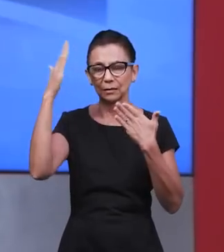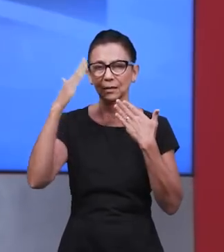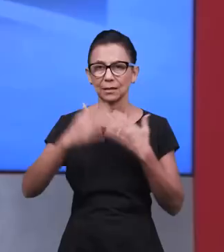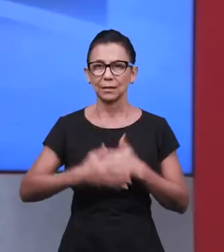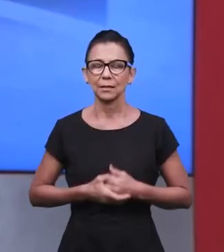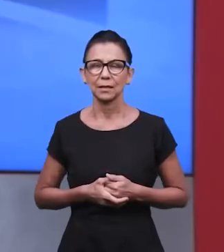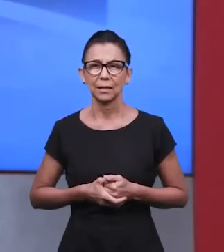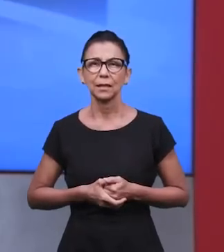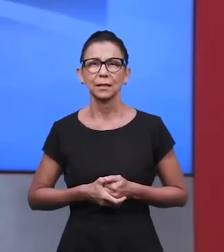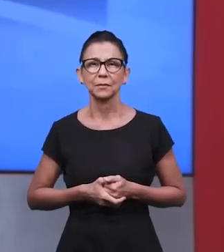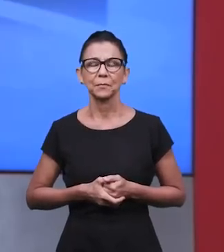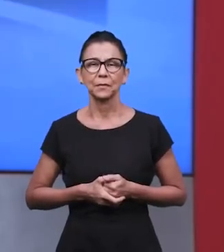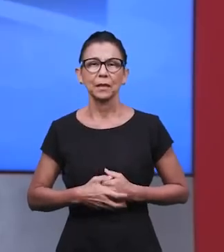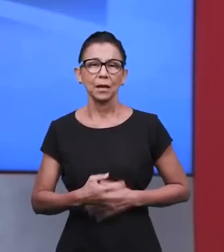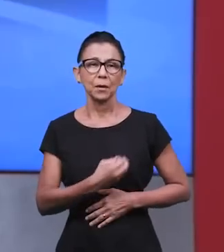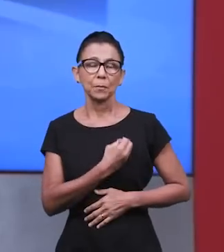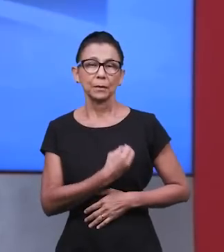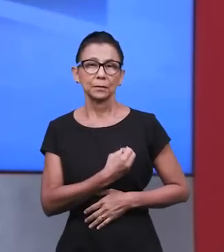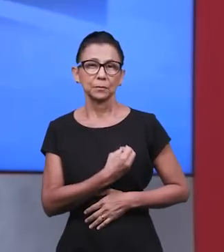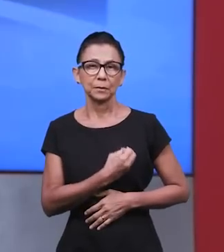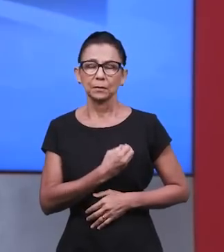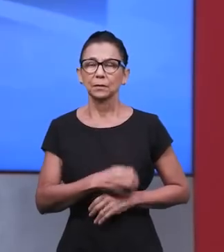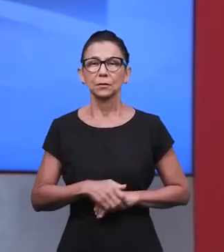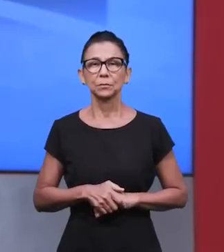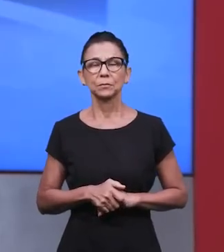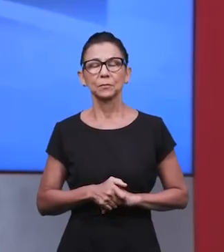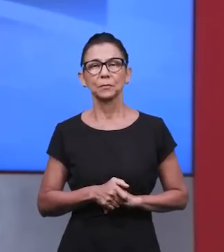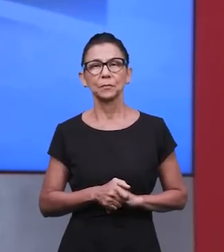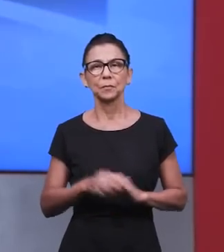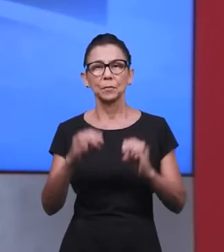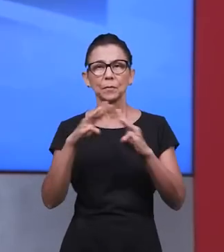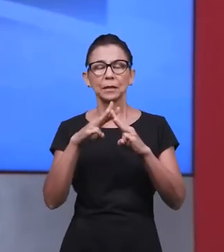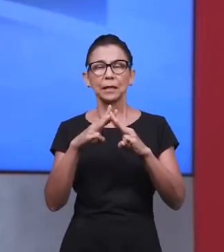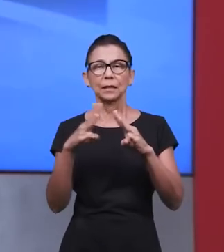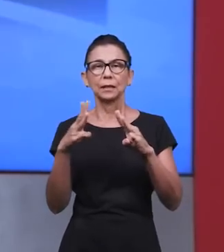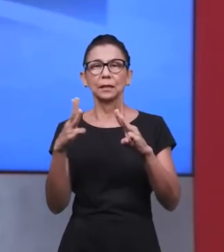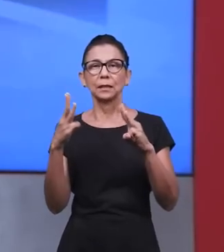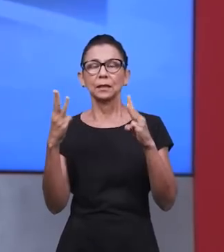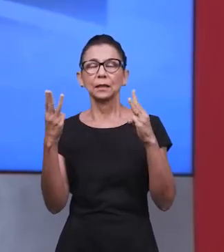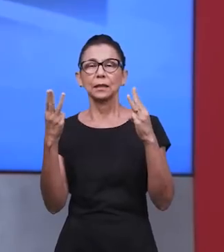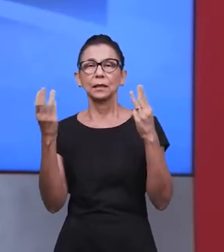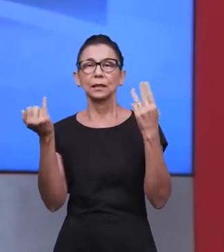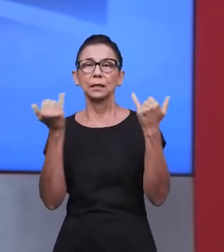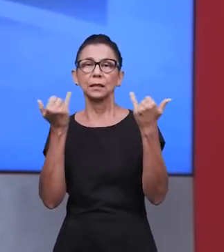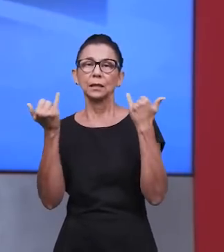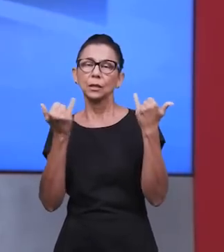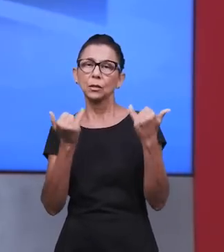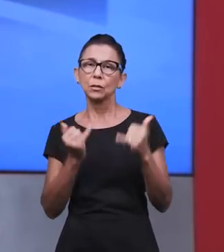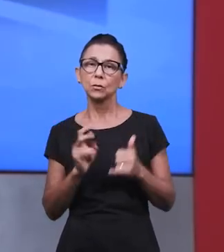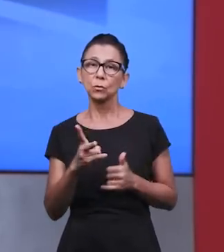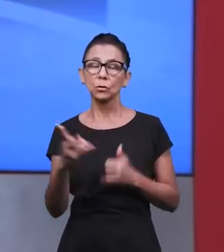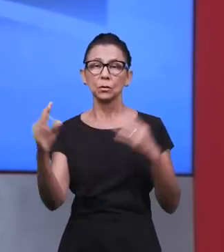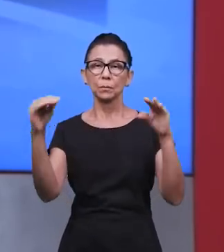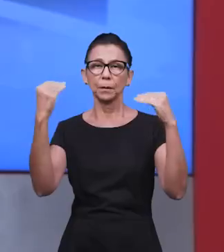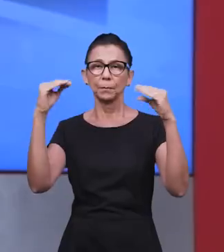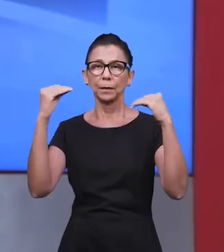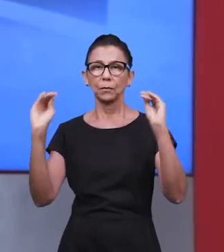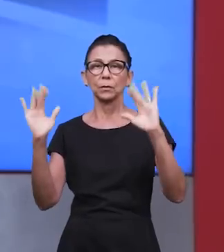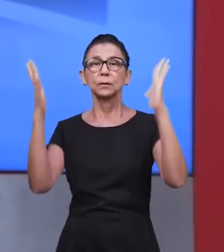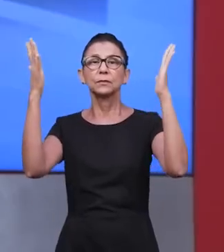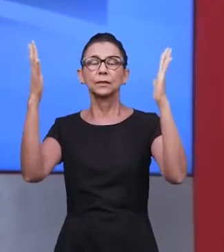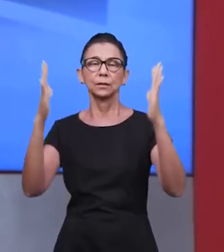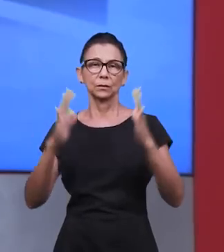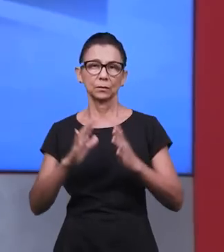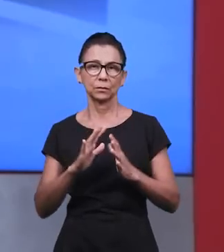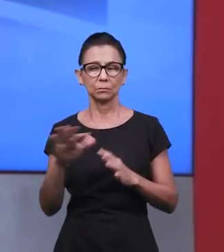as participações dos nossos amados irmãos no Manai News. Continue contribuindo, continue enviando os eventos